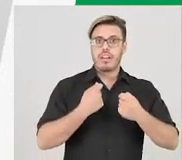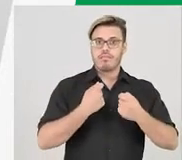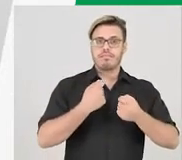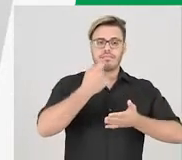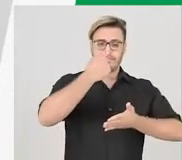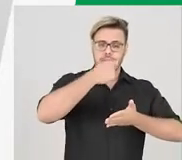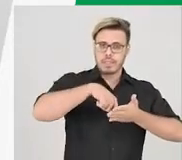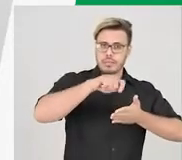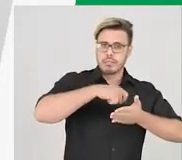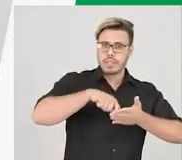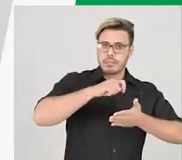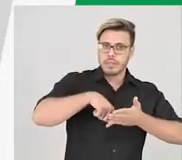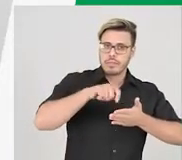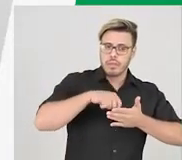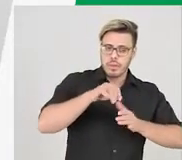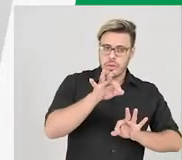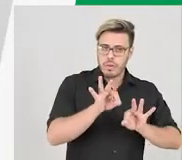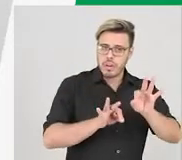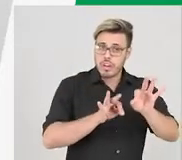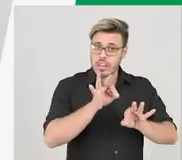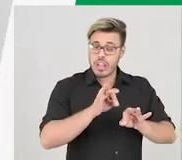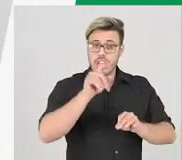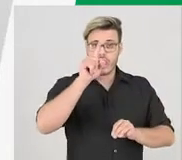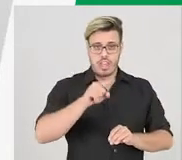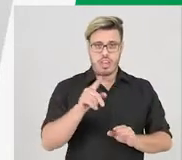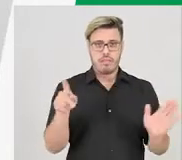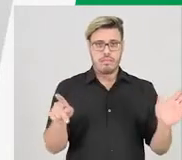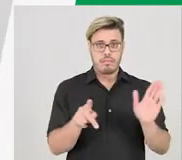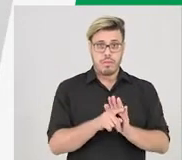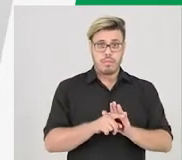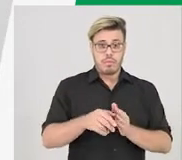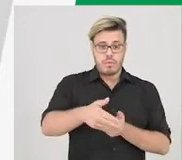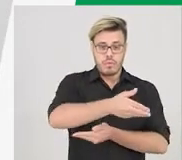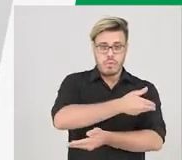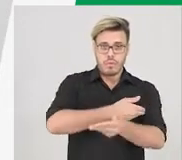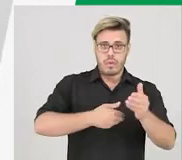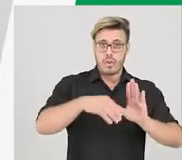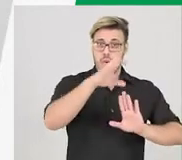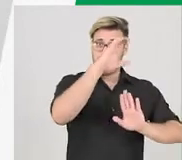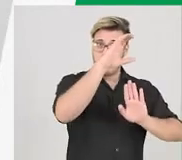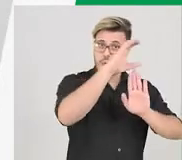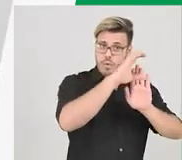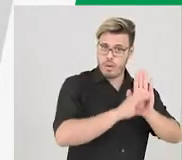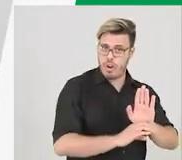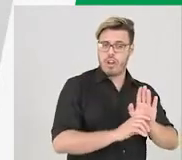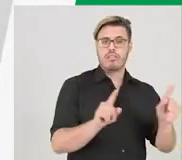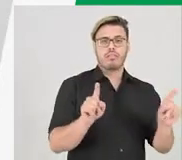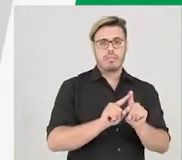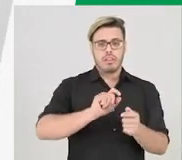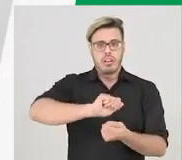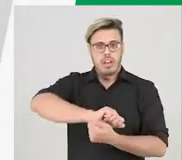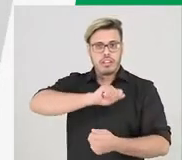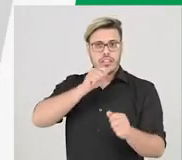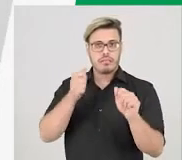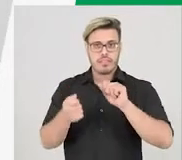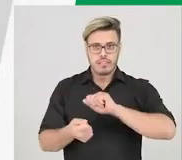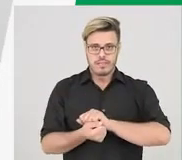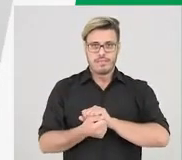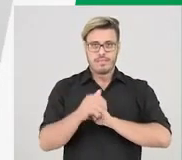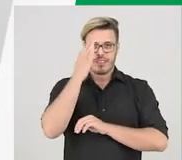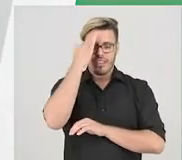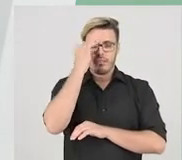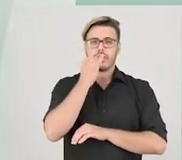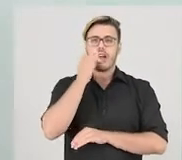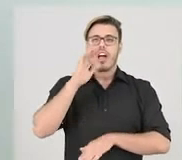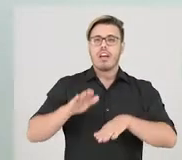às adequações ambientais. Muitas vezes há necessidade de manejo, inclusive na sala de aula, necessárias para